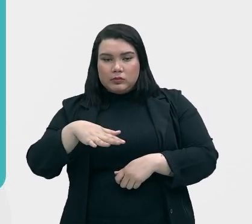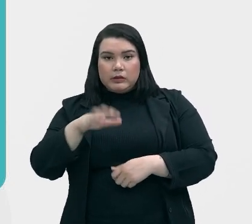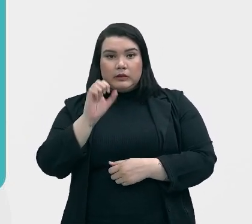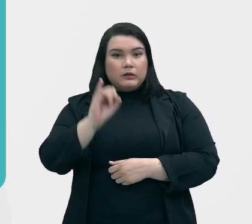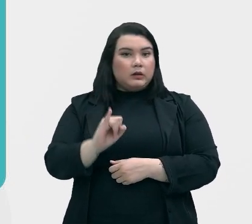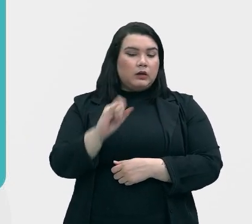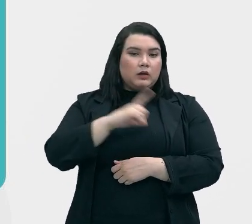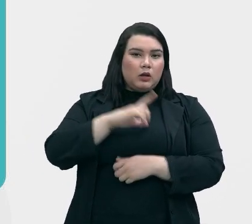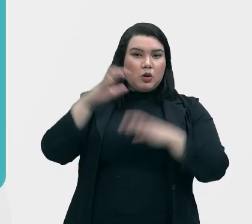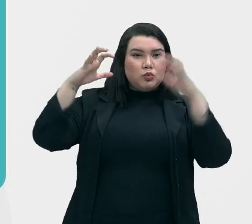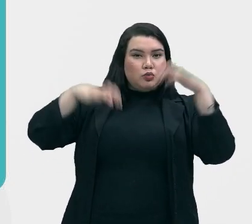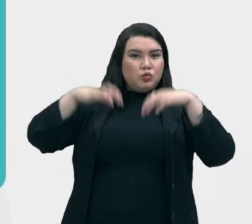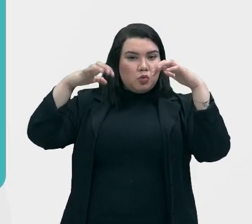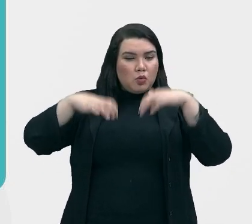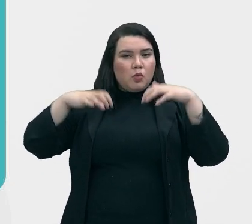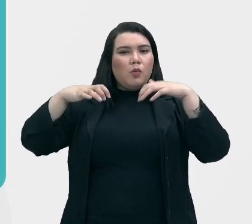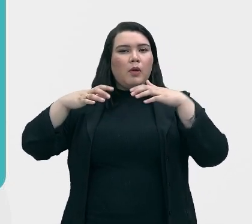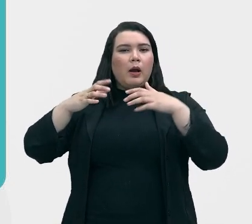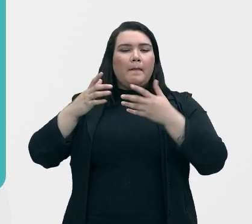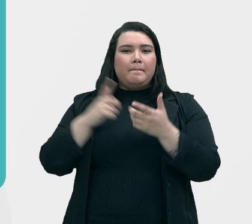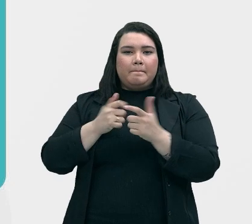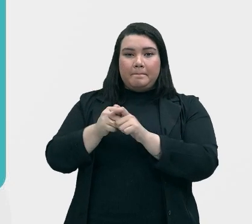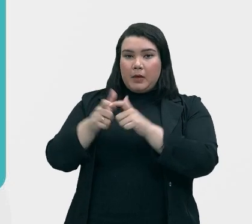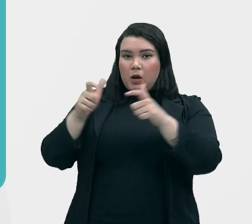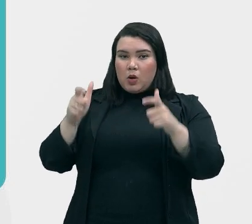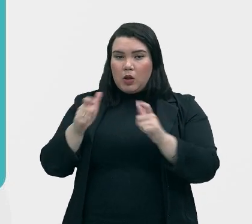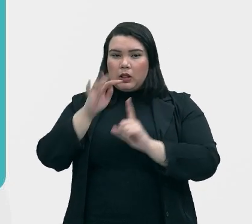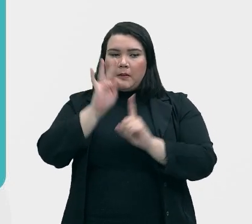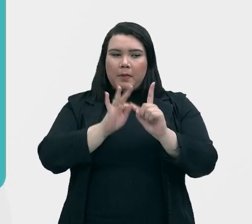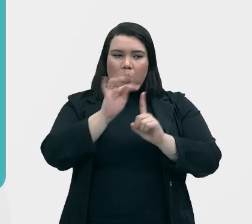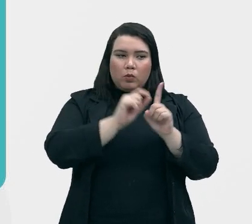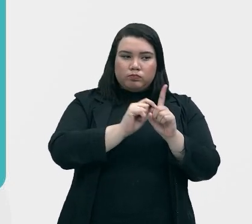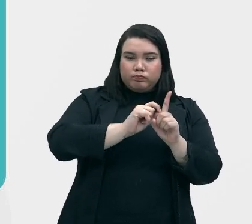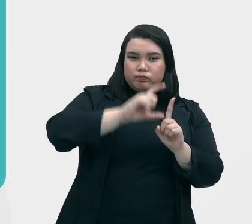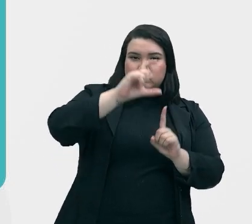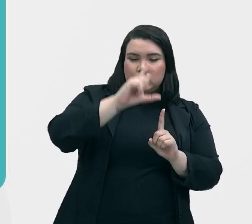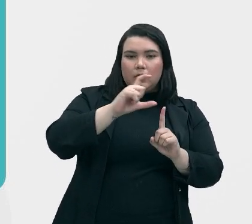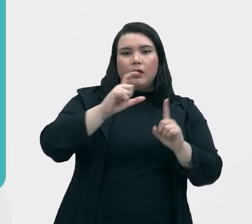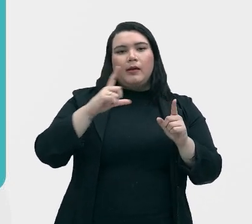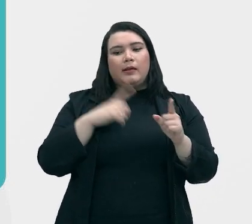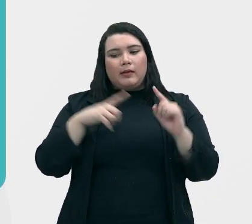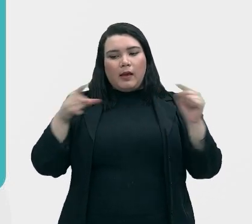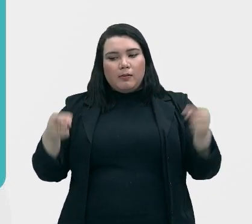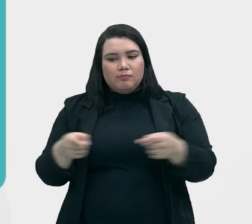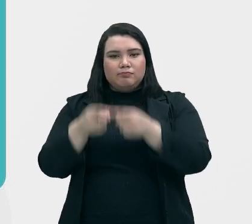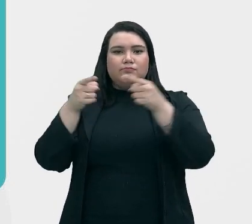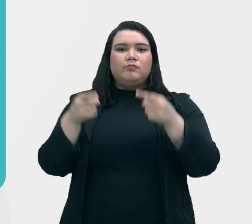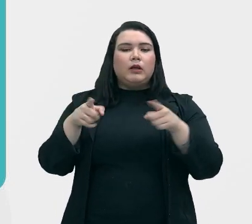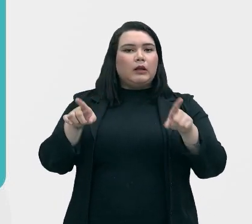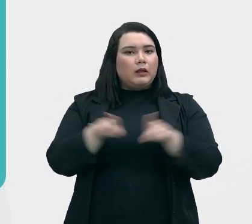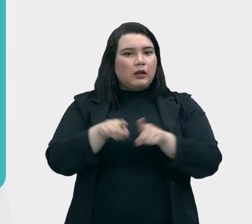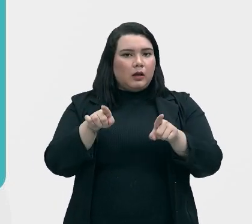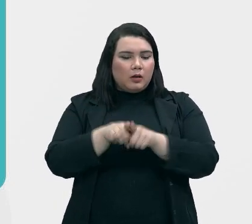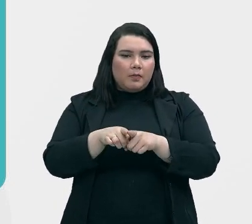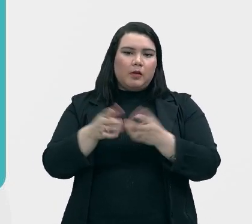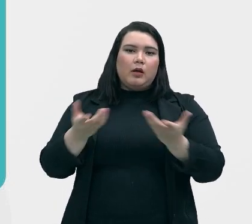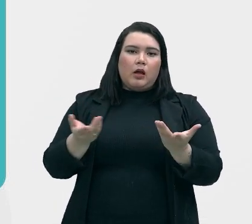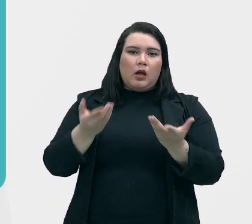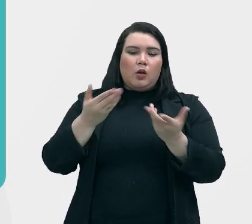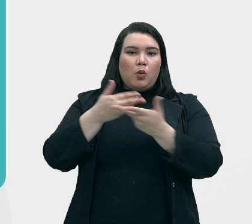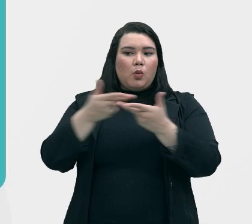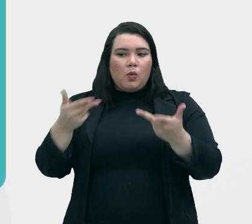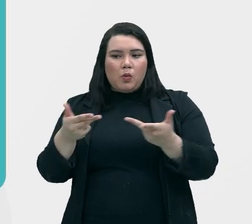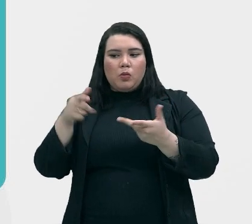quantidade maior de chuva, se a gente tem uma maior temperatura, isso vai atingir diretamente a qualidade